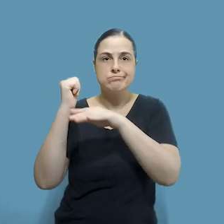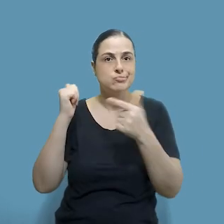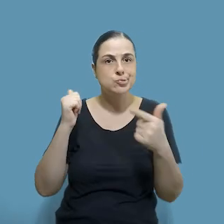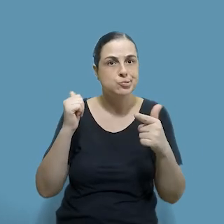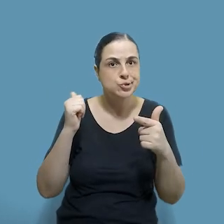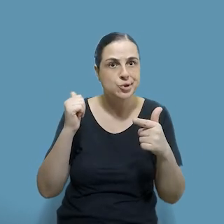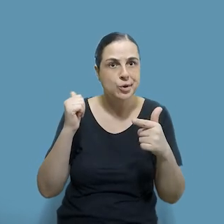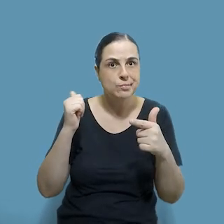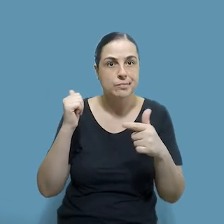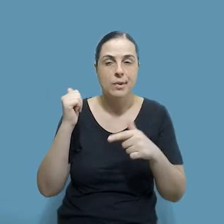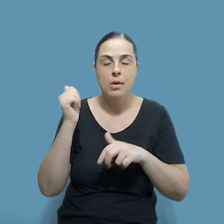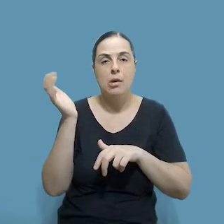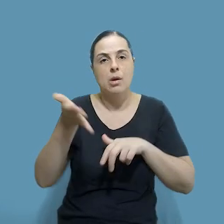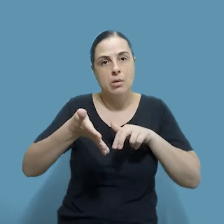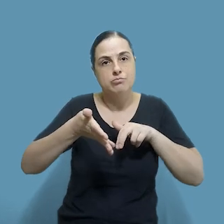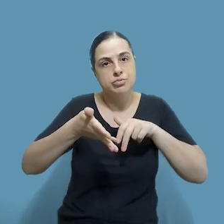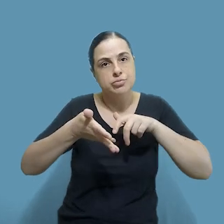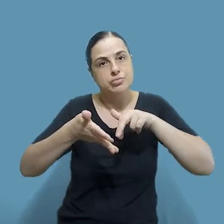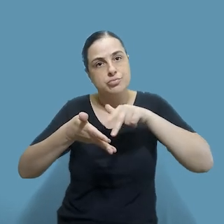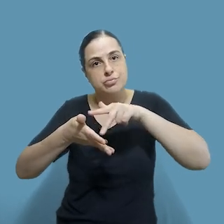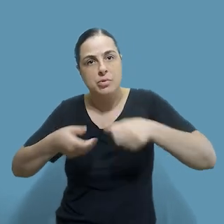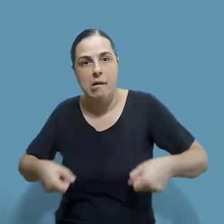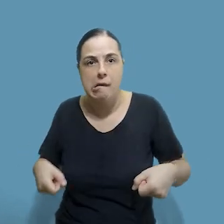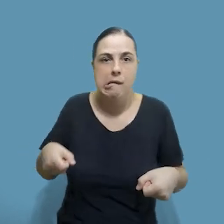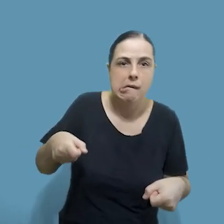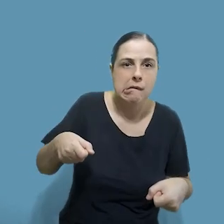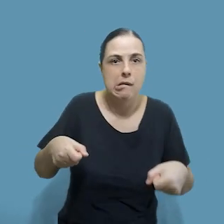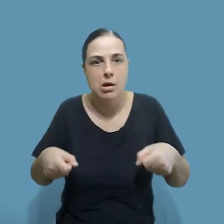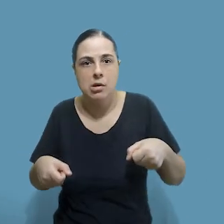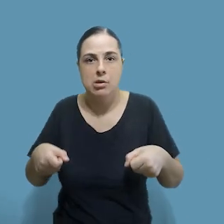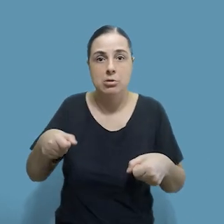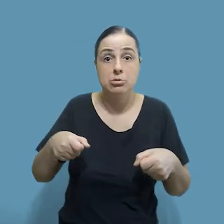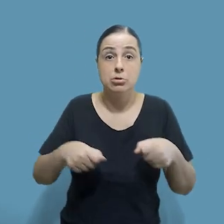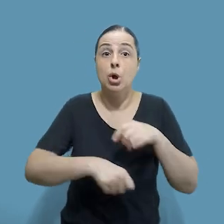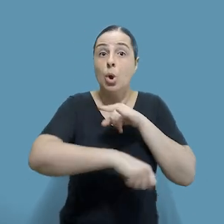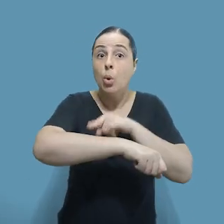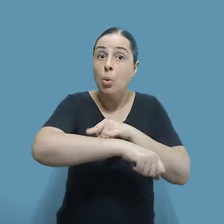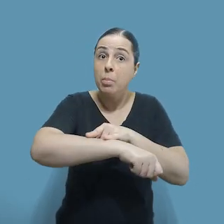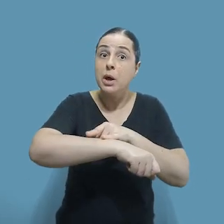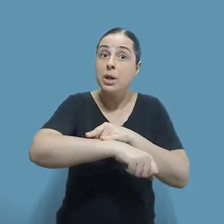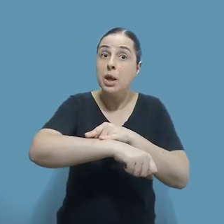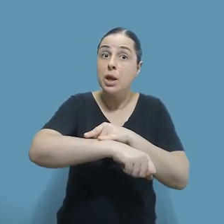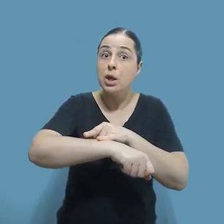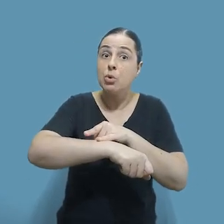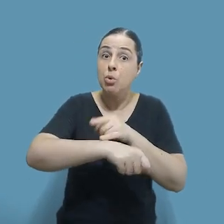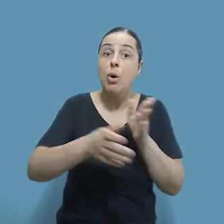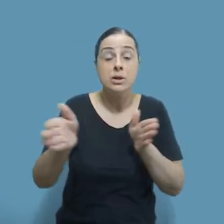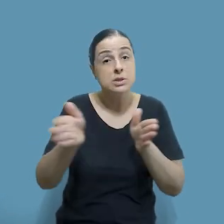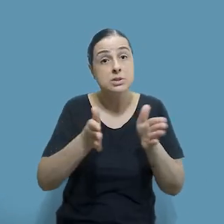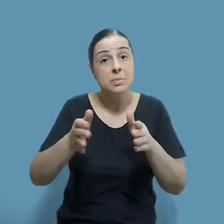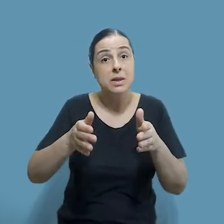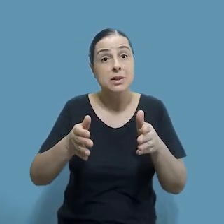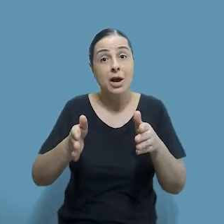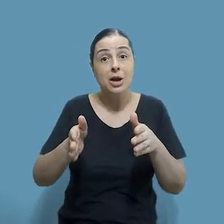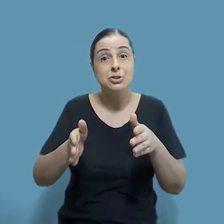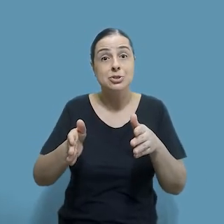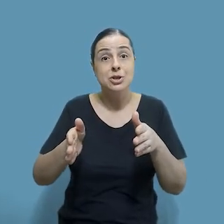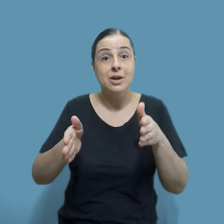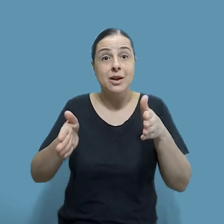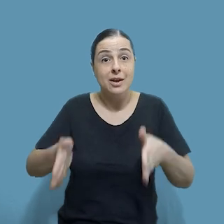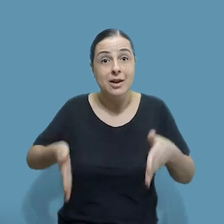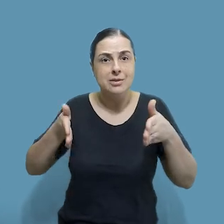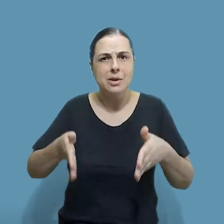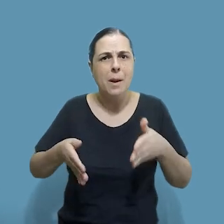ele tinha o banheiro acessível para cadeirante, assim, então as portas lá, nossa, mas vai chegar aqui como, né? Então,